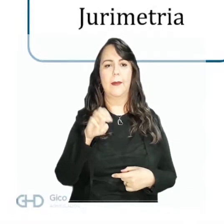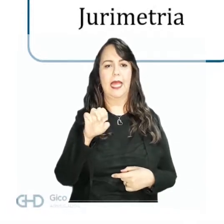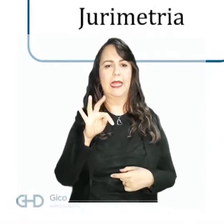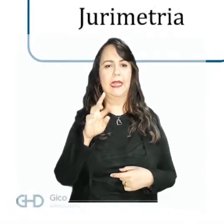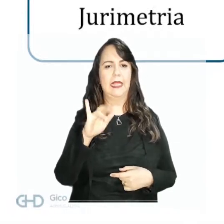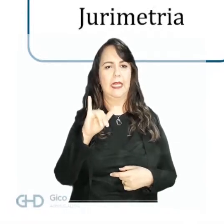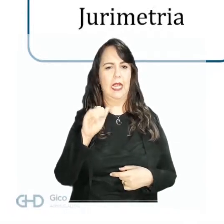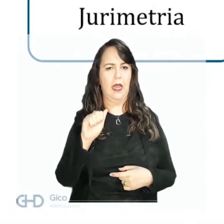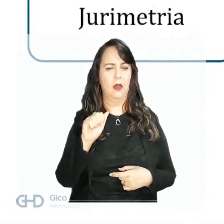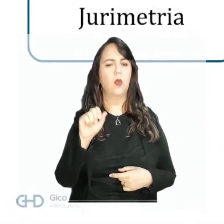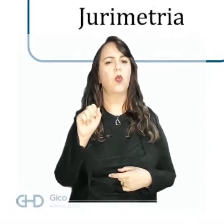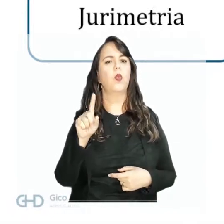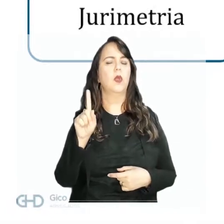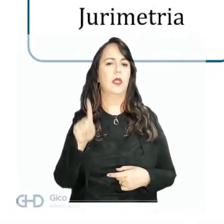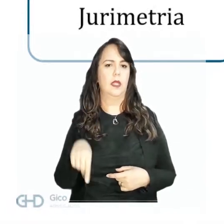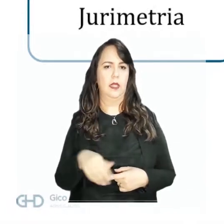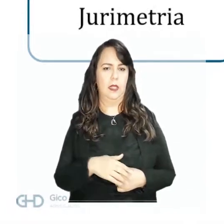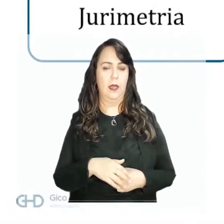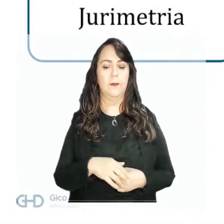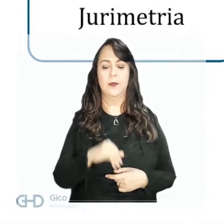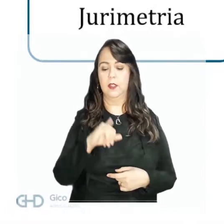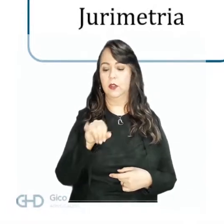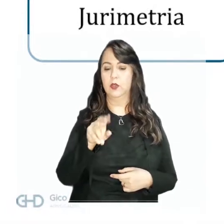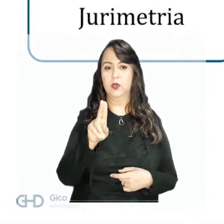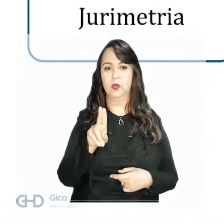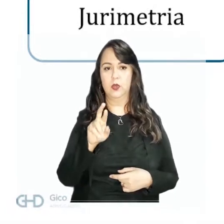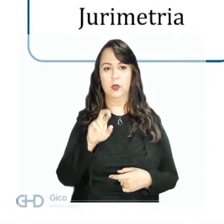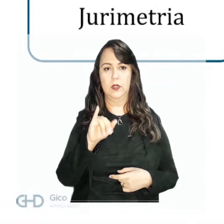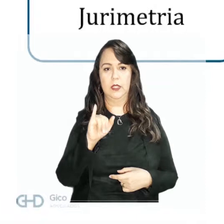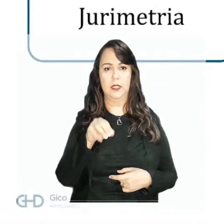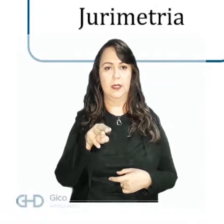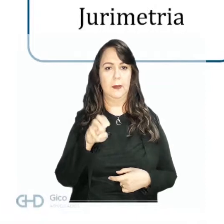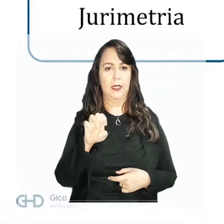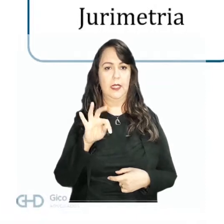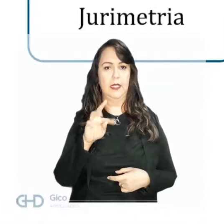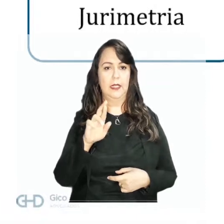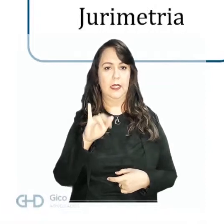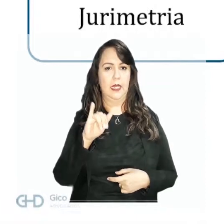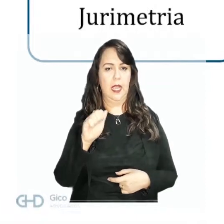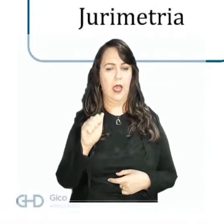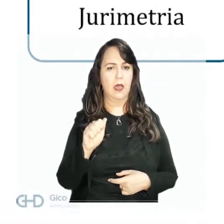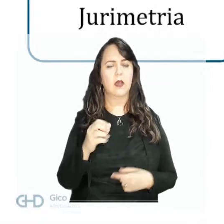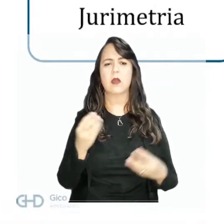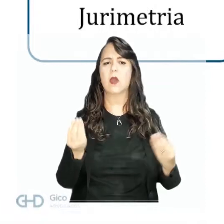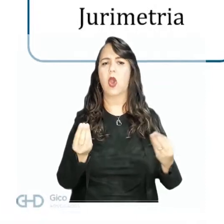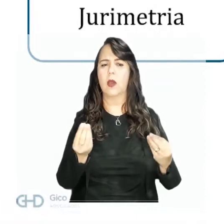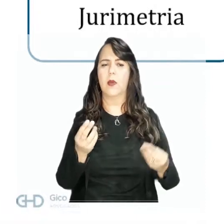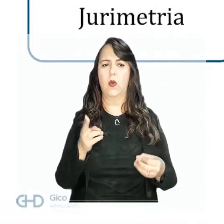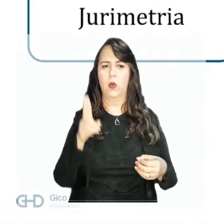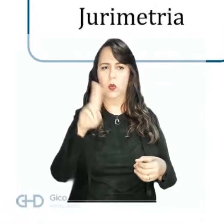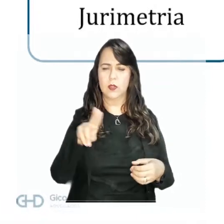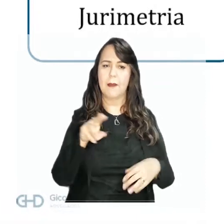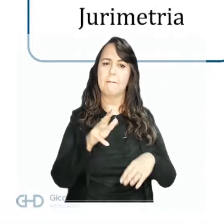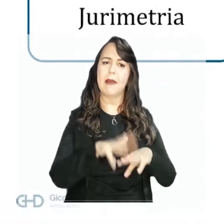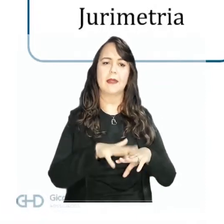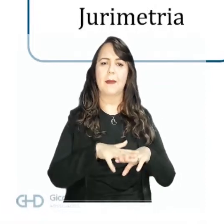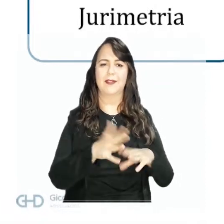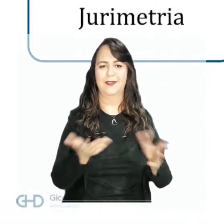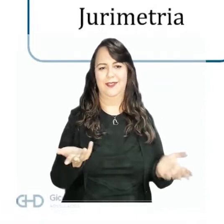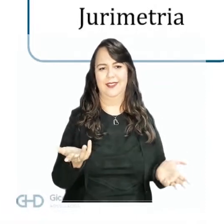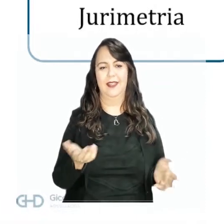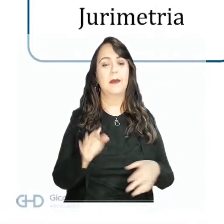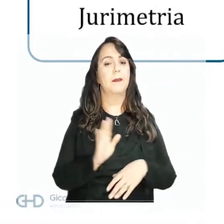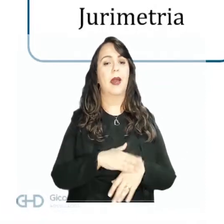verdade, jurimetria é única e exclusivamente o uso de métodos estatísticos e matemáticos para investigar problemas no